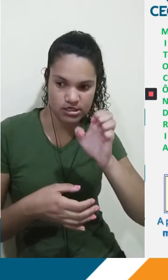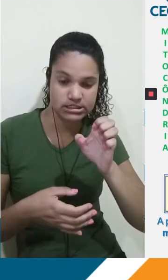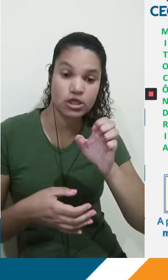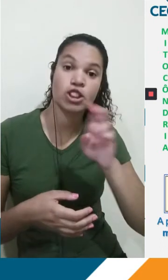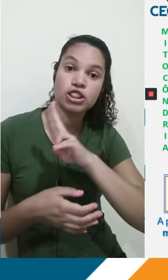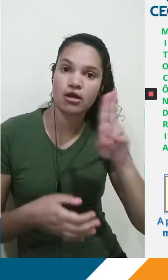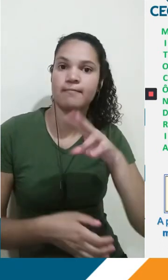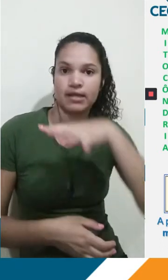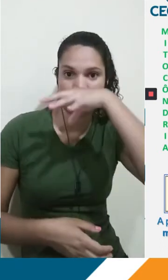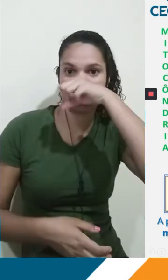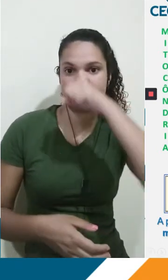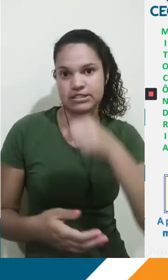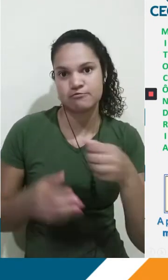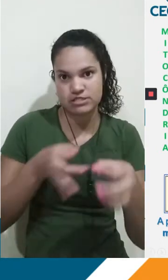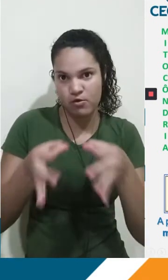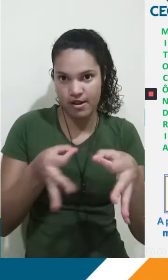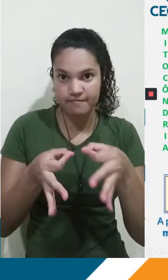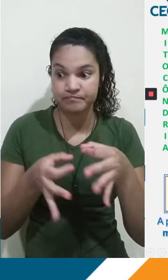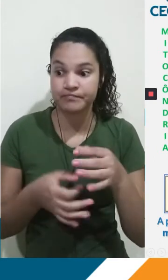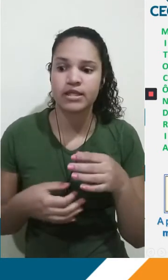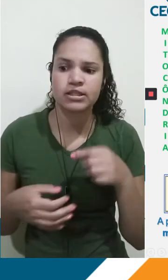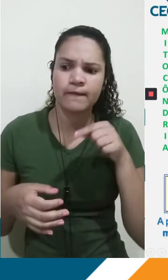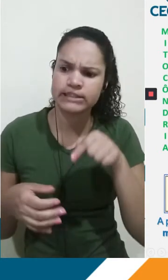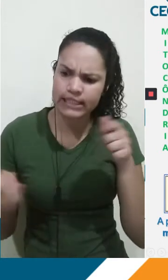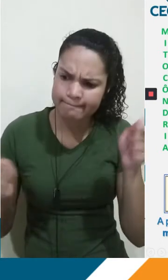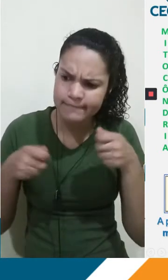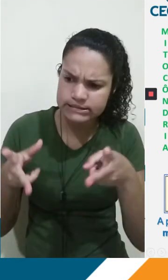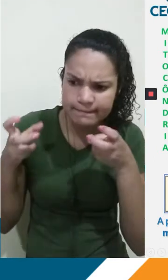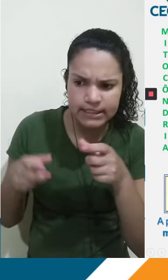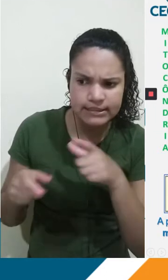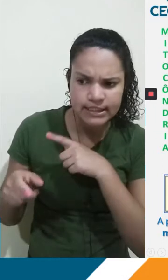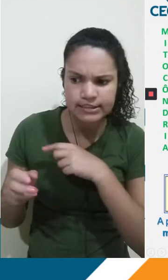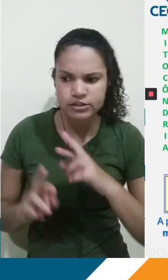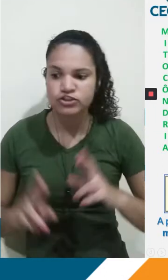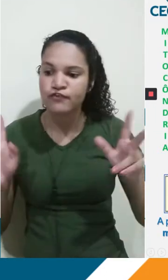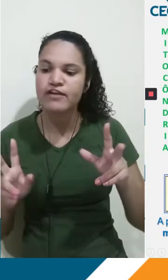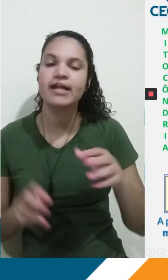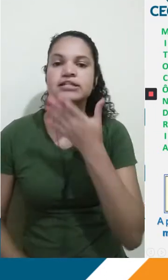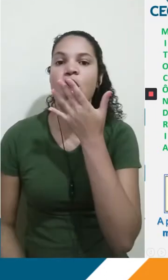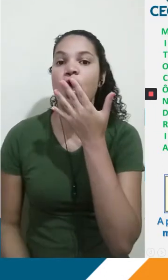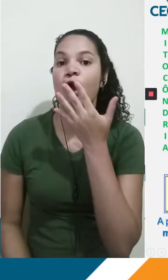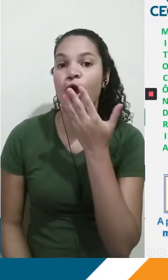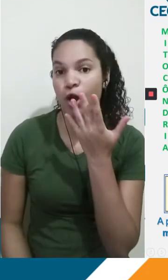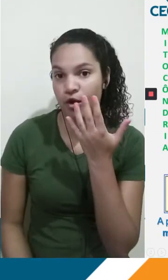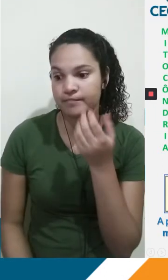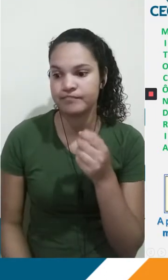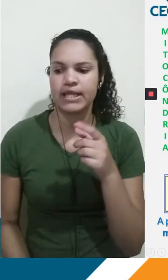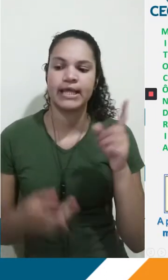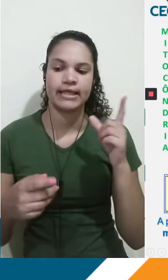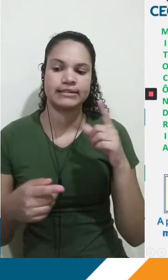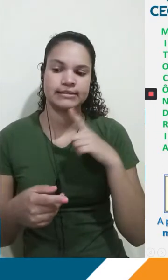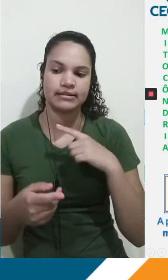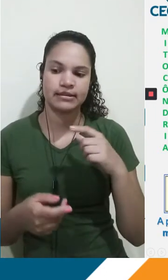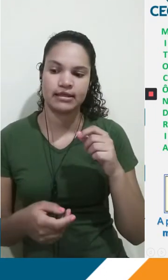respiração celular. Então vocês podem perceber aqui também que tem até uma diferenciação de cores. Uma cor